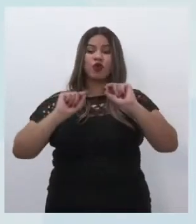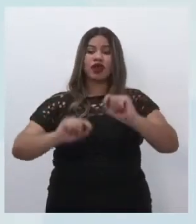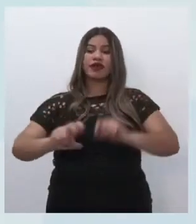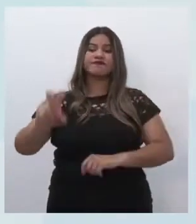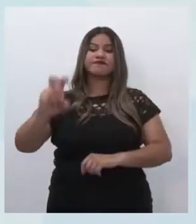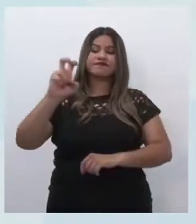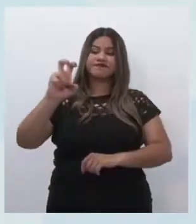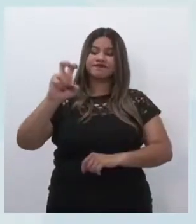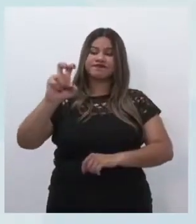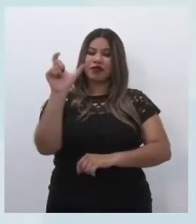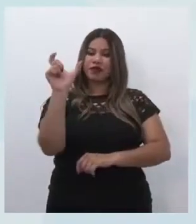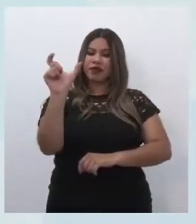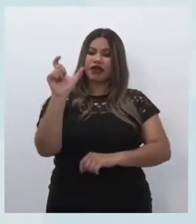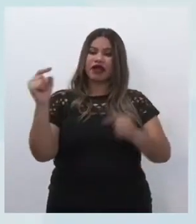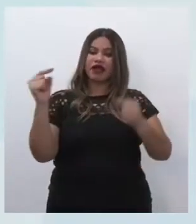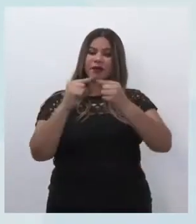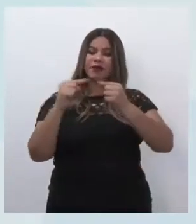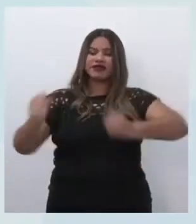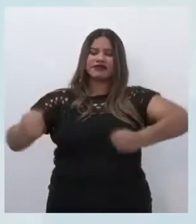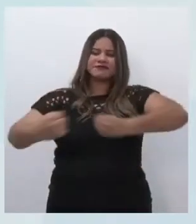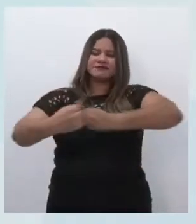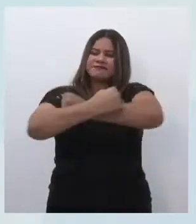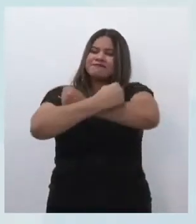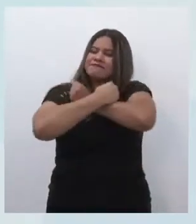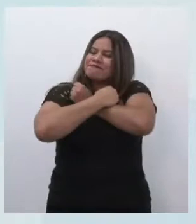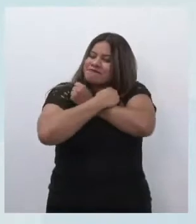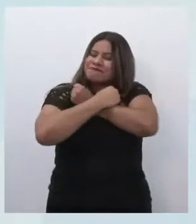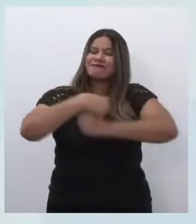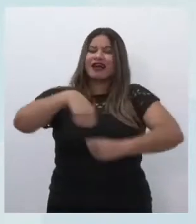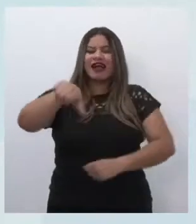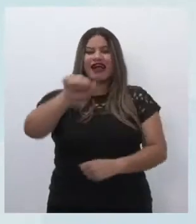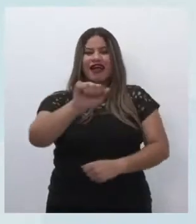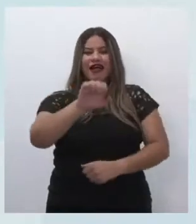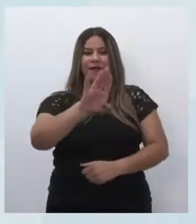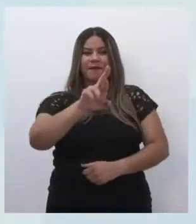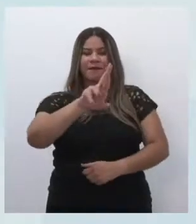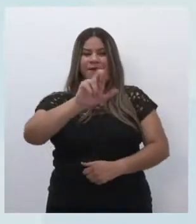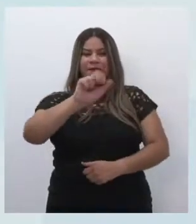quinta é abraçar.